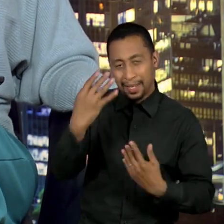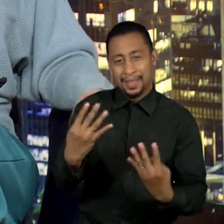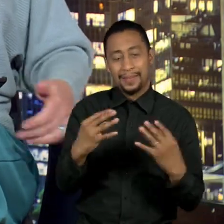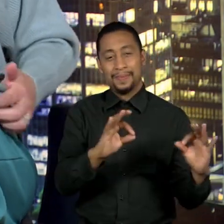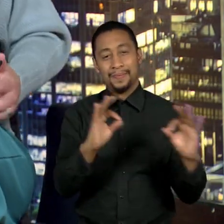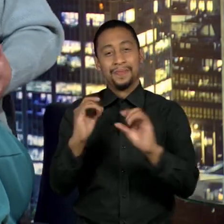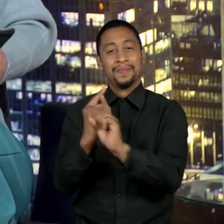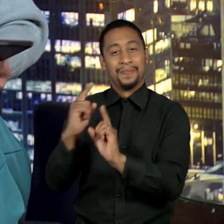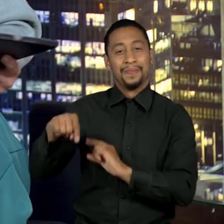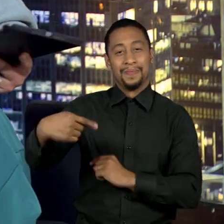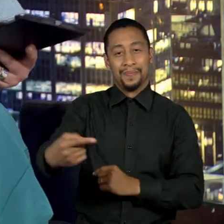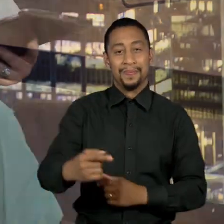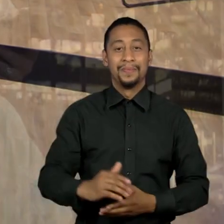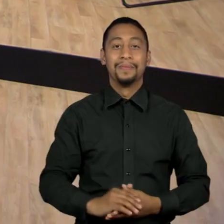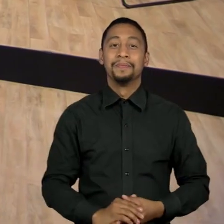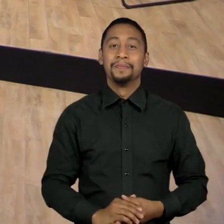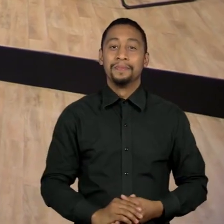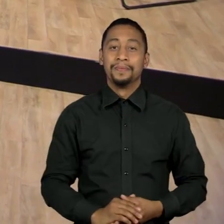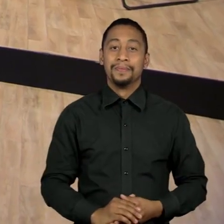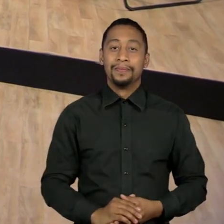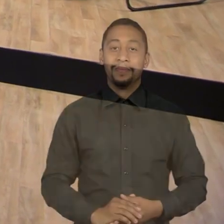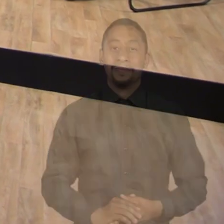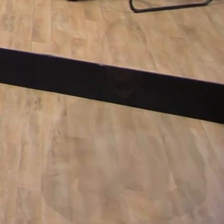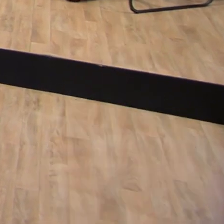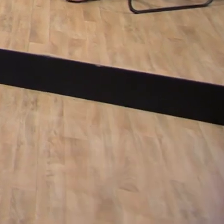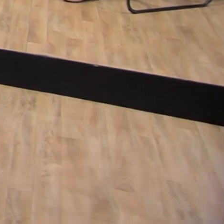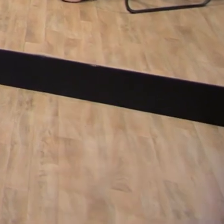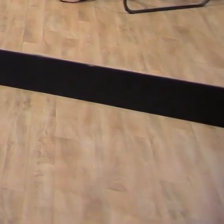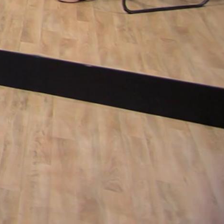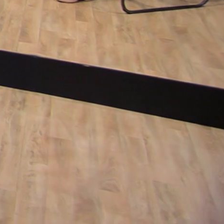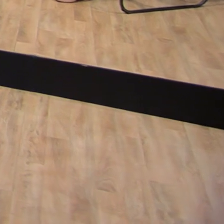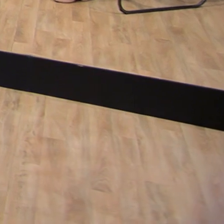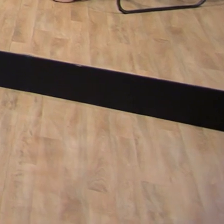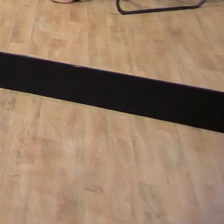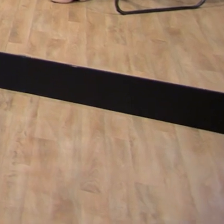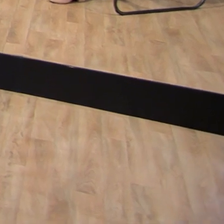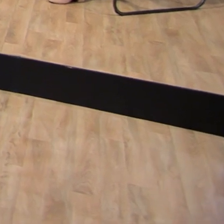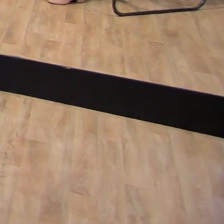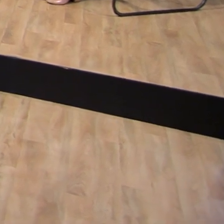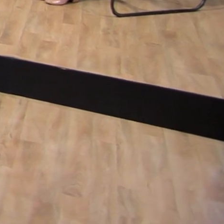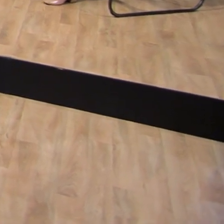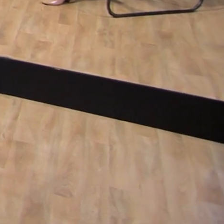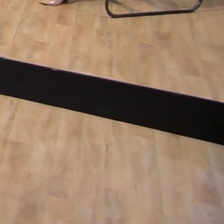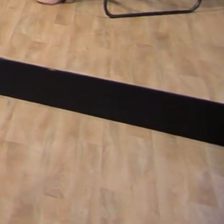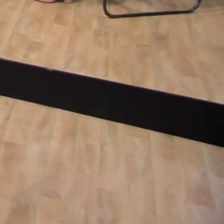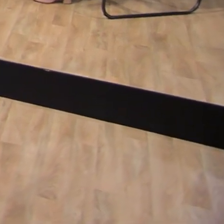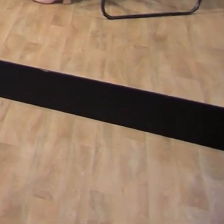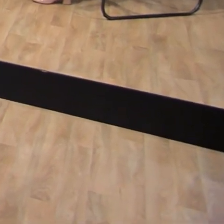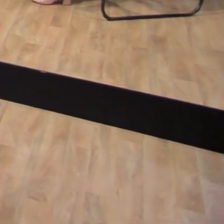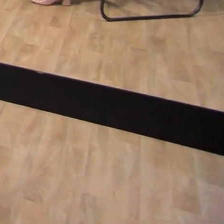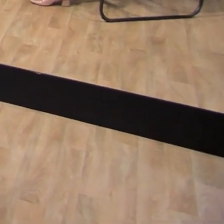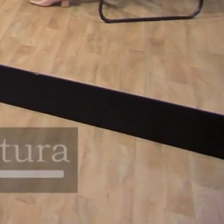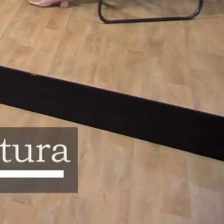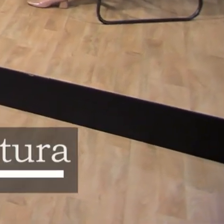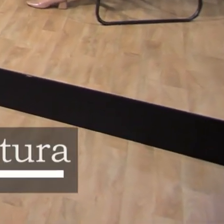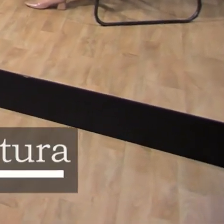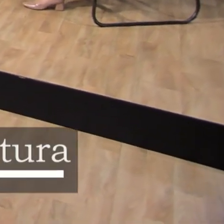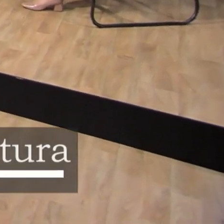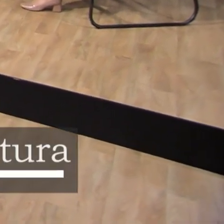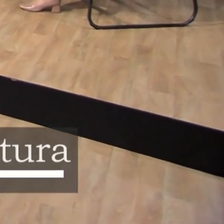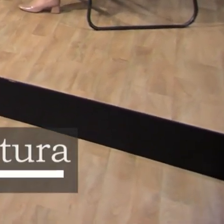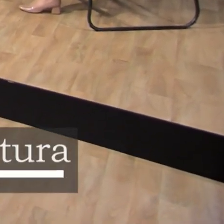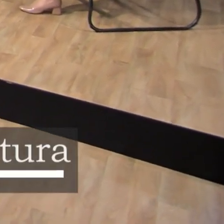vezes, preconceitos, mitos e truísmos. Então, é um convite para vir conosco e esteja #com os